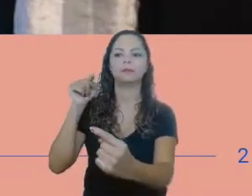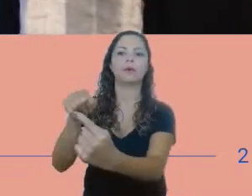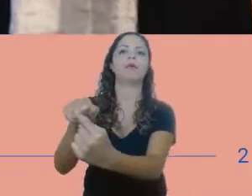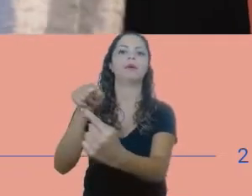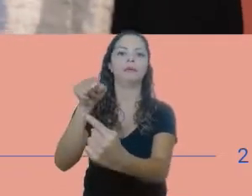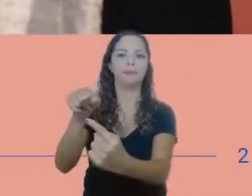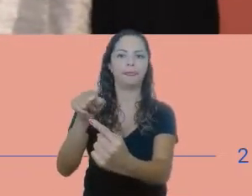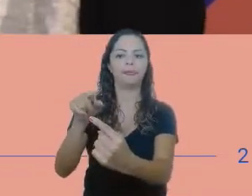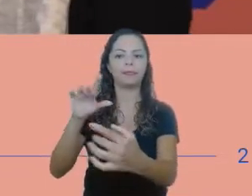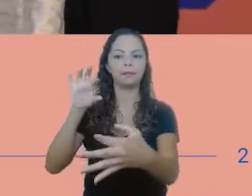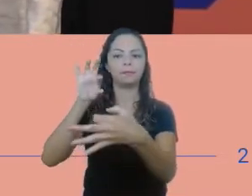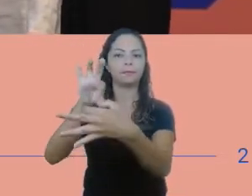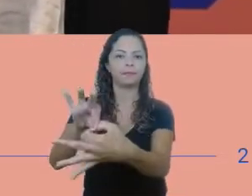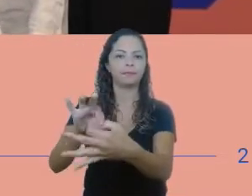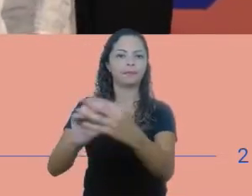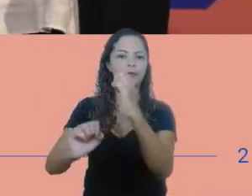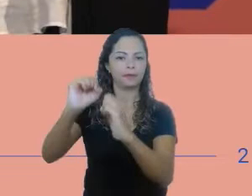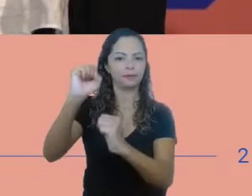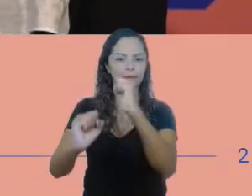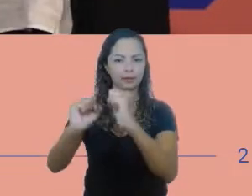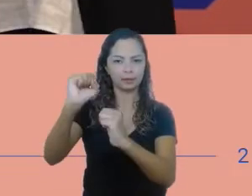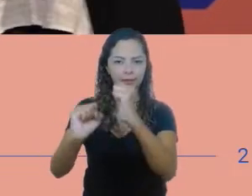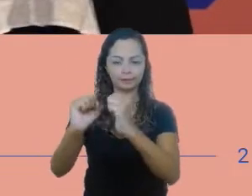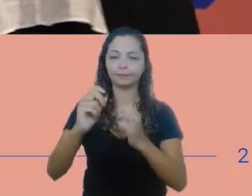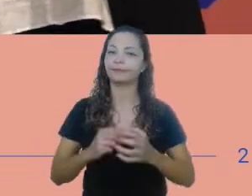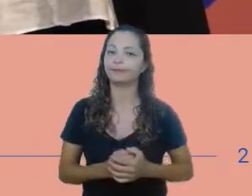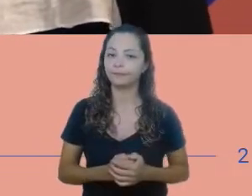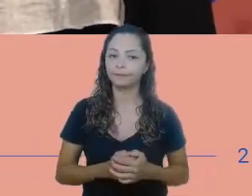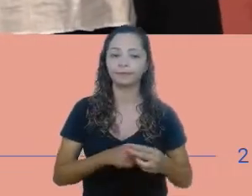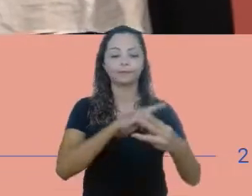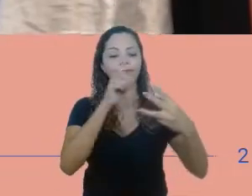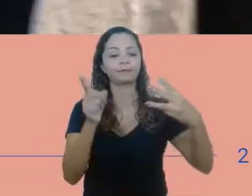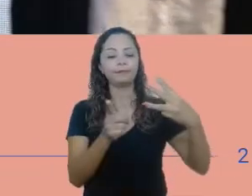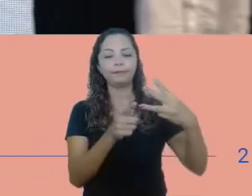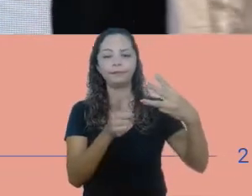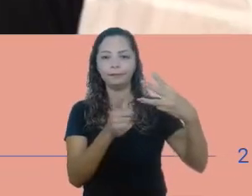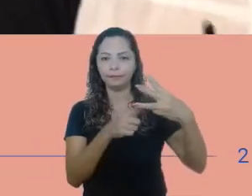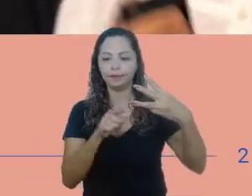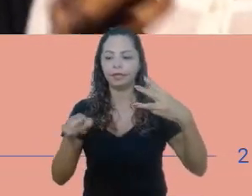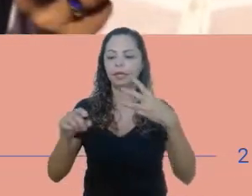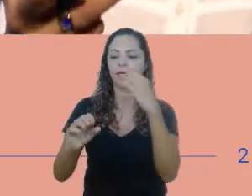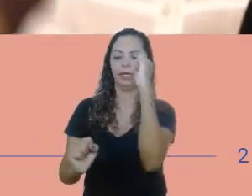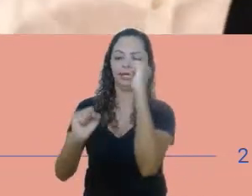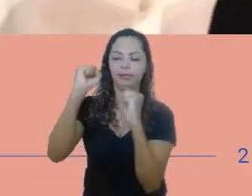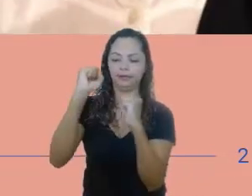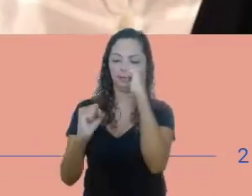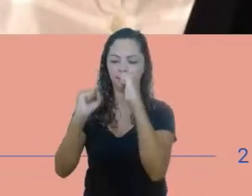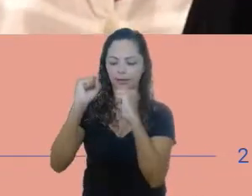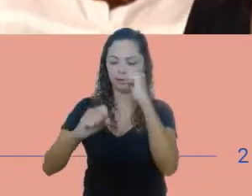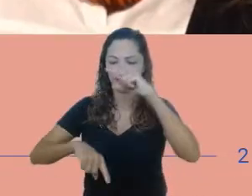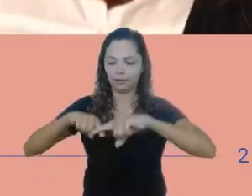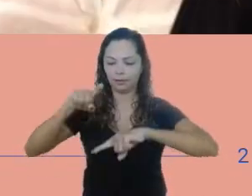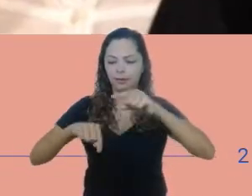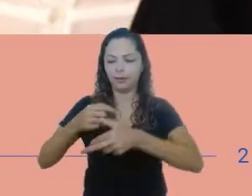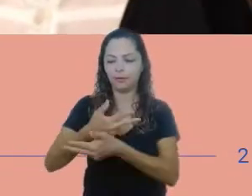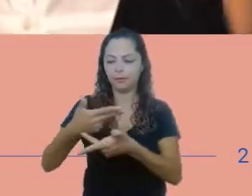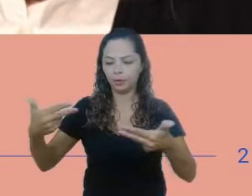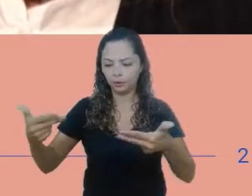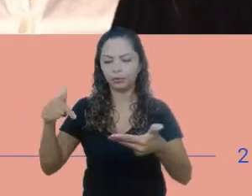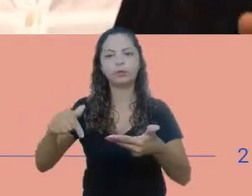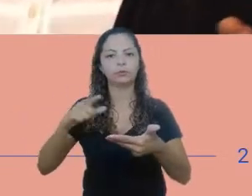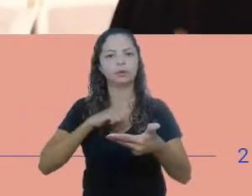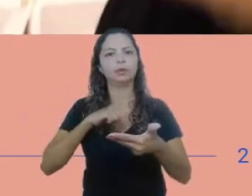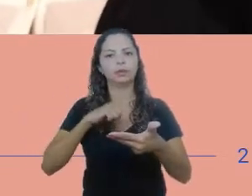obsolescencia programada esse modelo onde as indústrias faziam produto para ter uma uma durabilidade